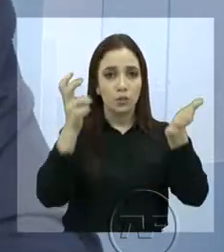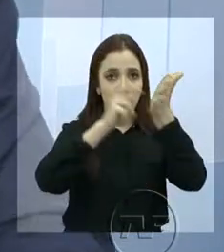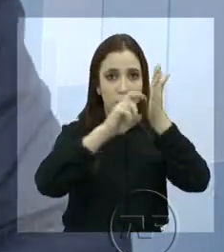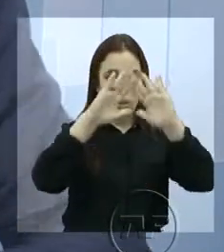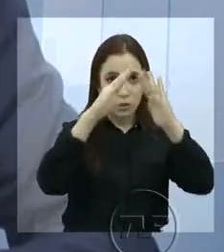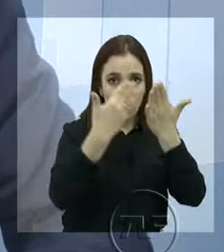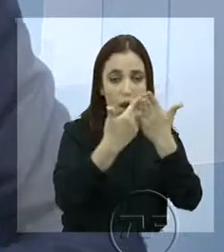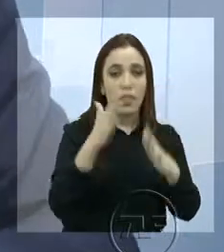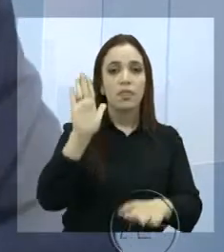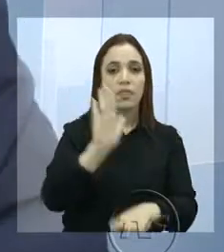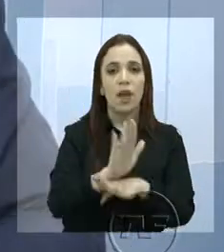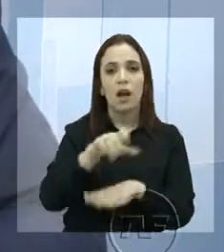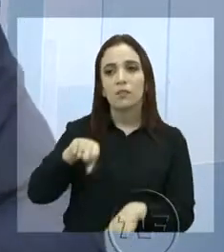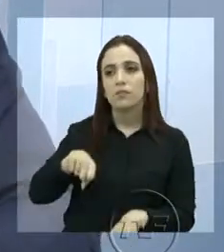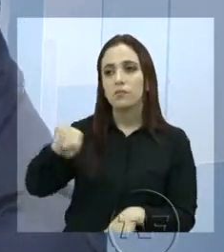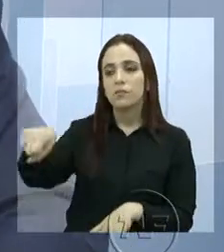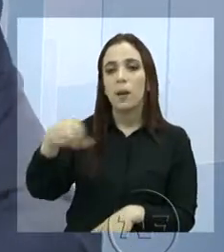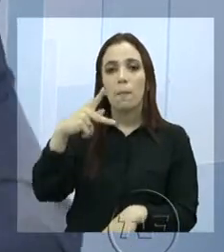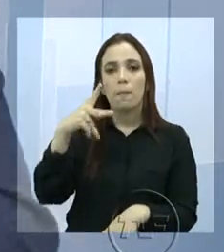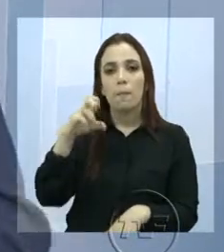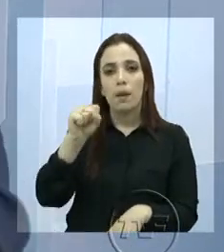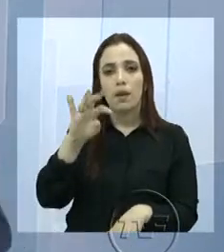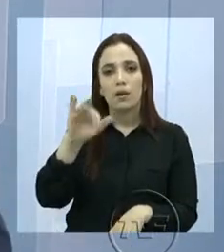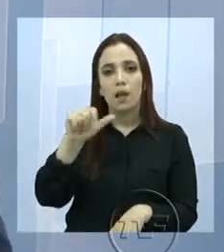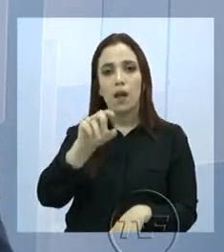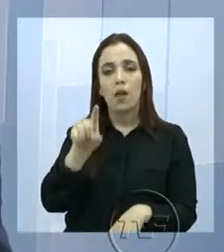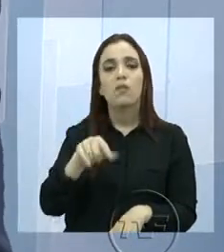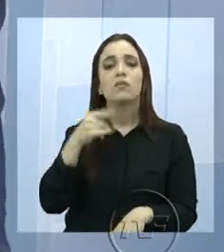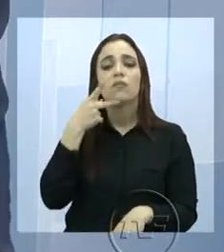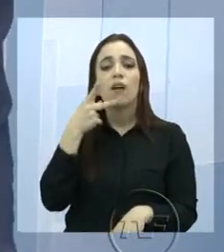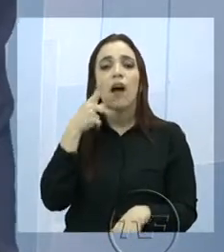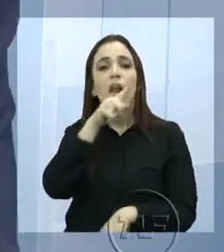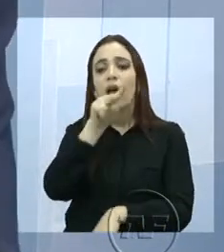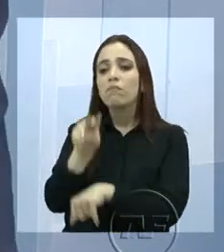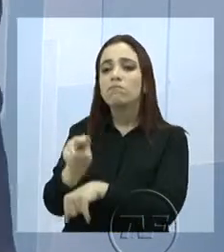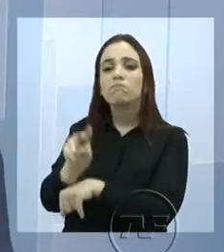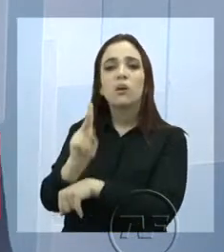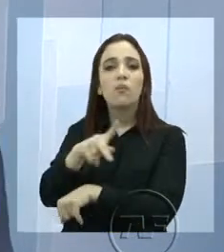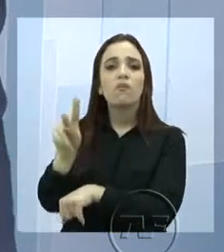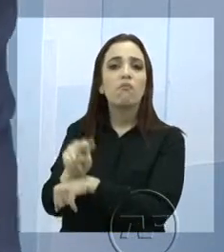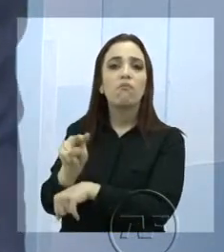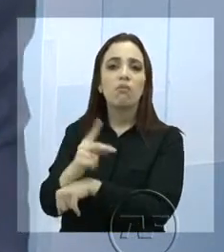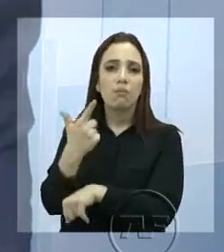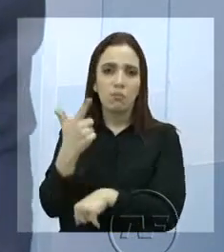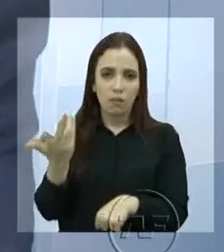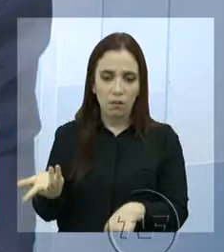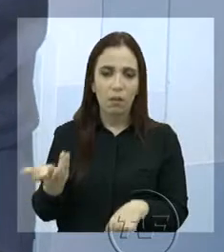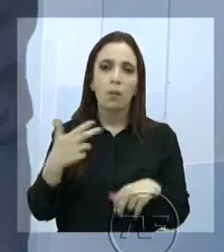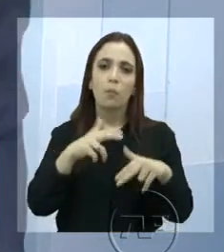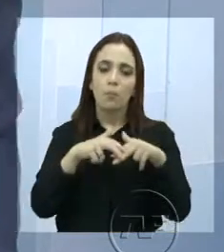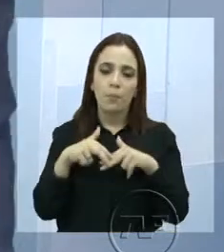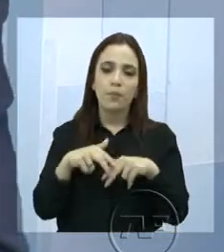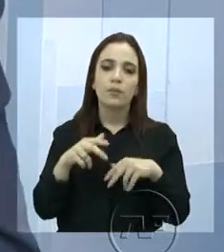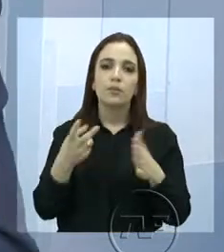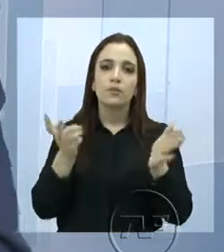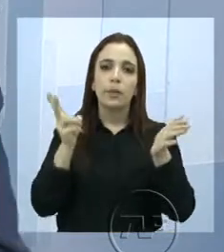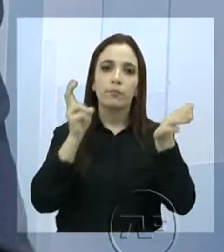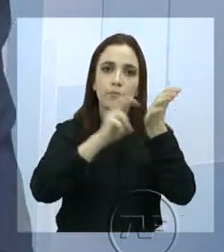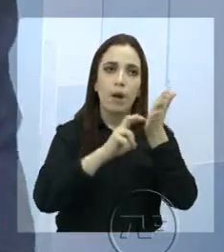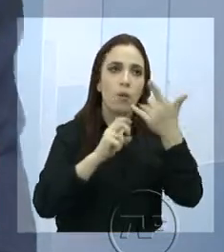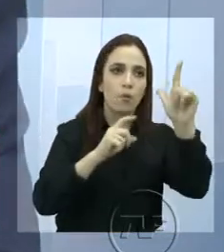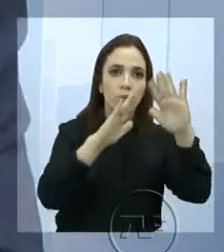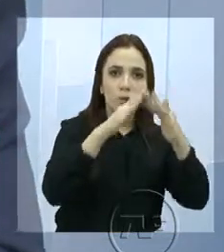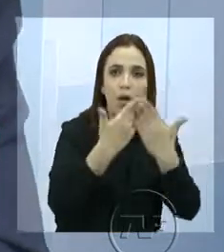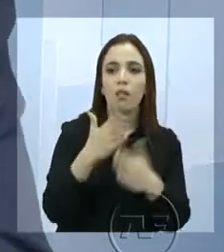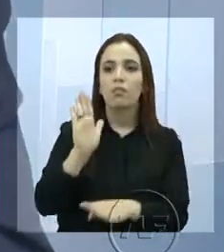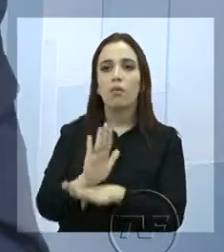que entendem que a sua criança não está recebendo a devida atenção. Por isso, procuram o Instituto Pestalozzi para, no contraturno, poder